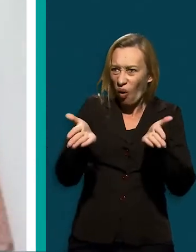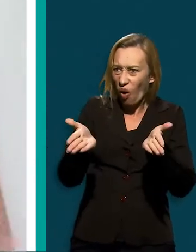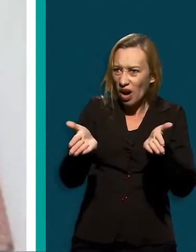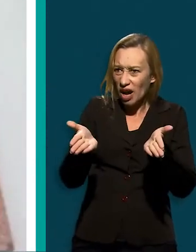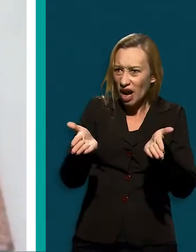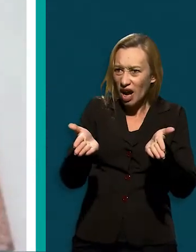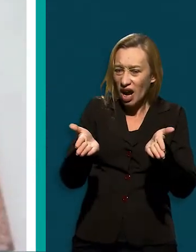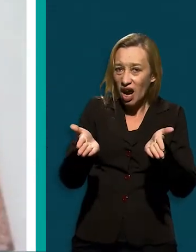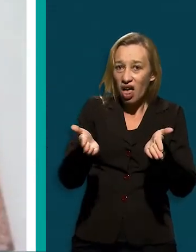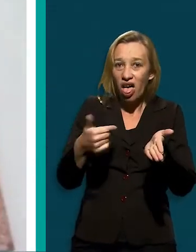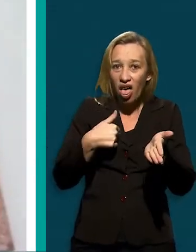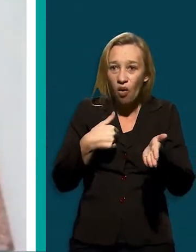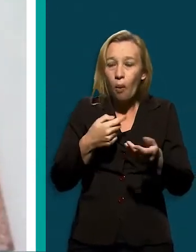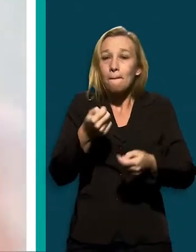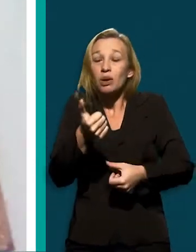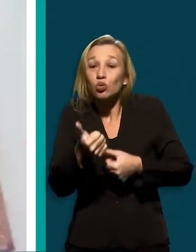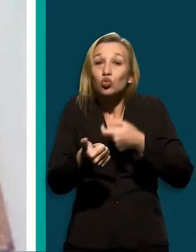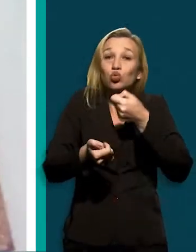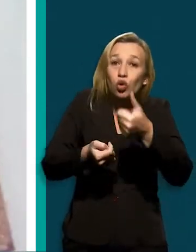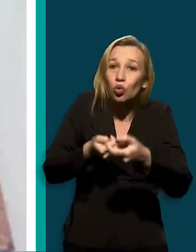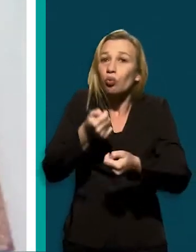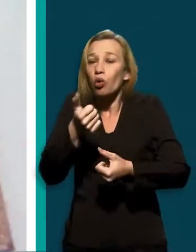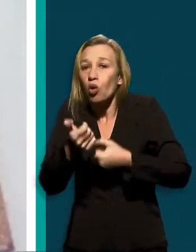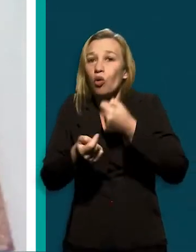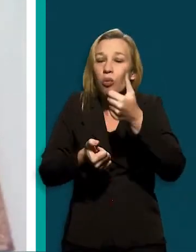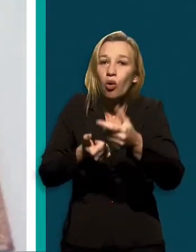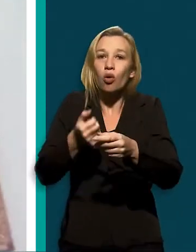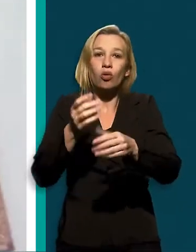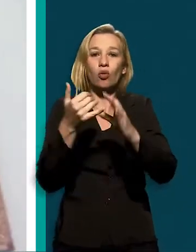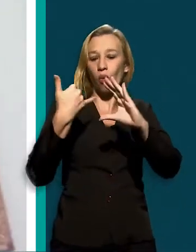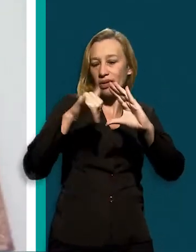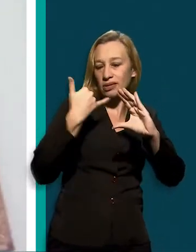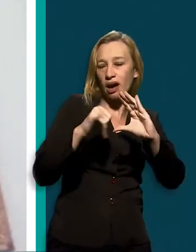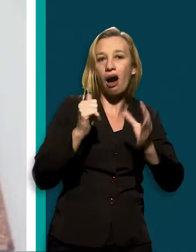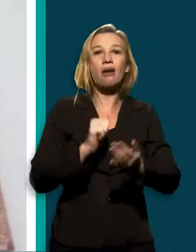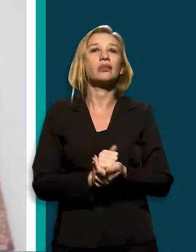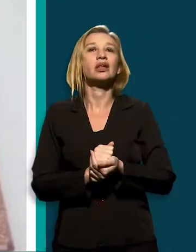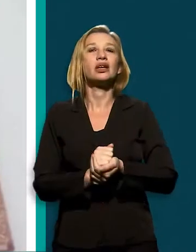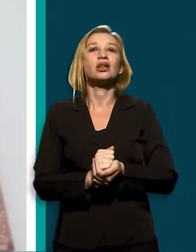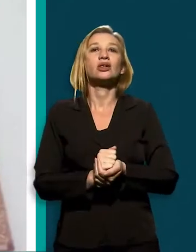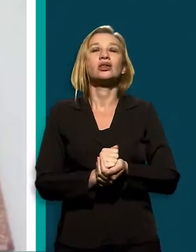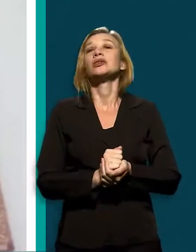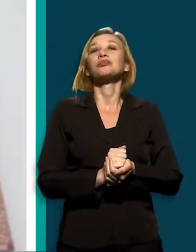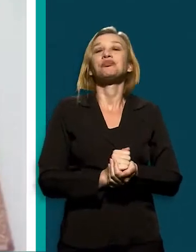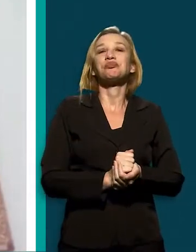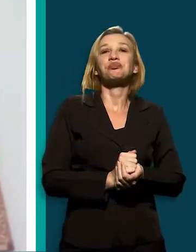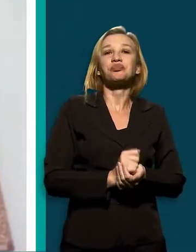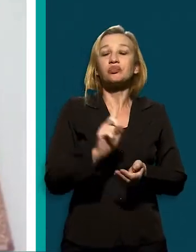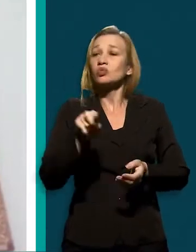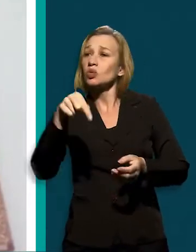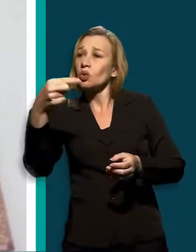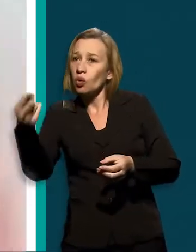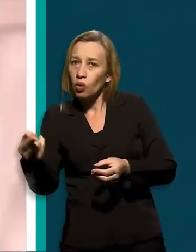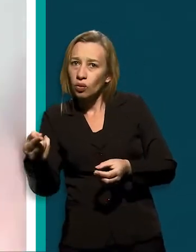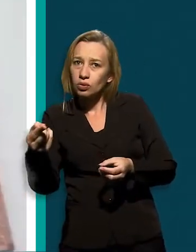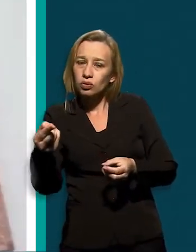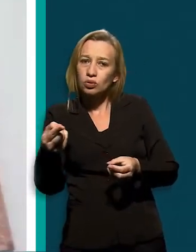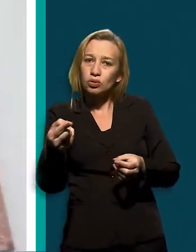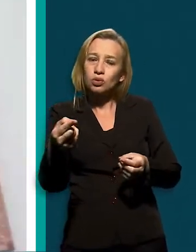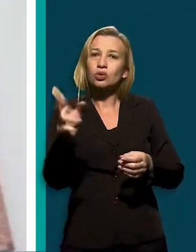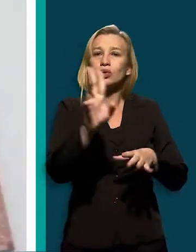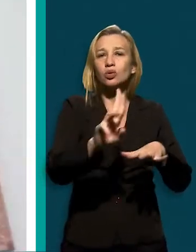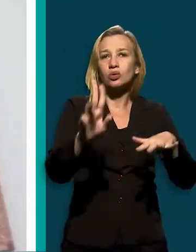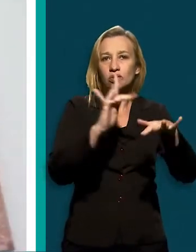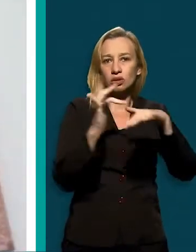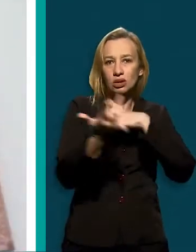tendo agora, eu fui tendo aos poucos com WhatsApp, com aquele Duo e outras